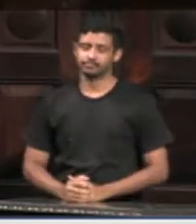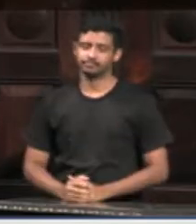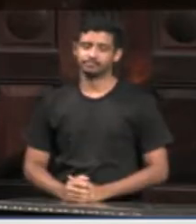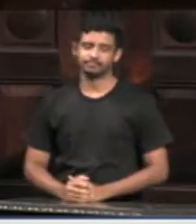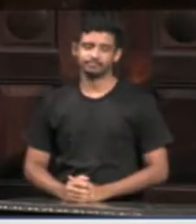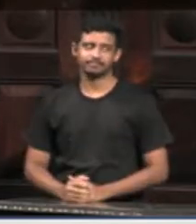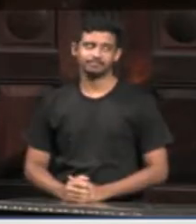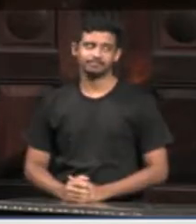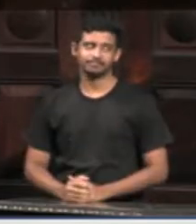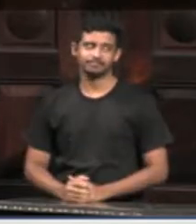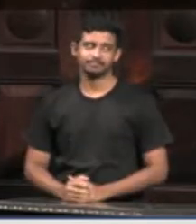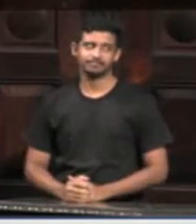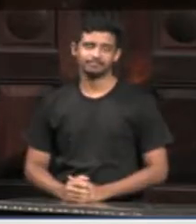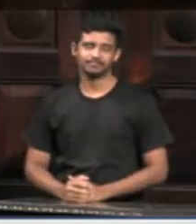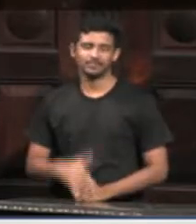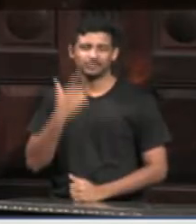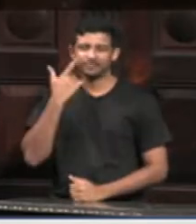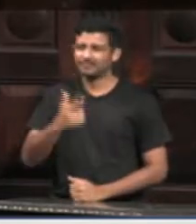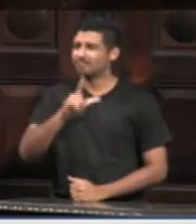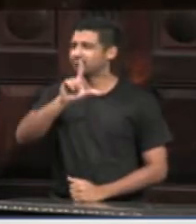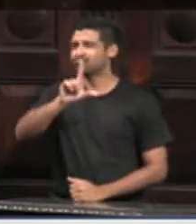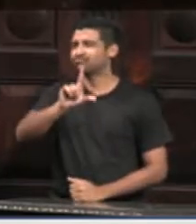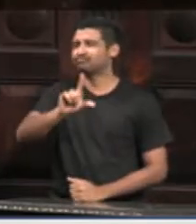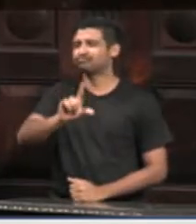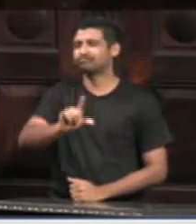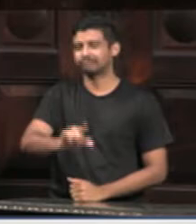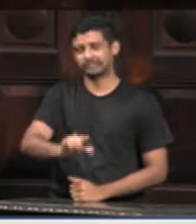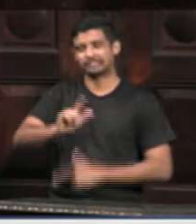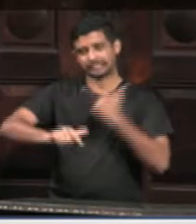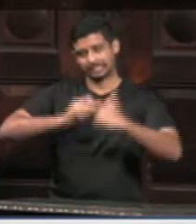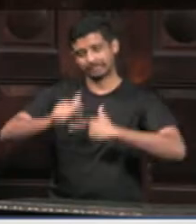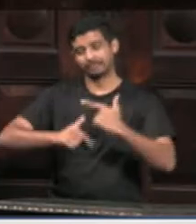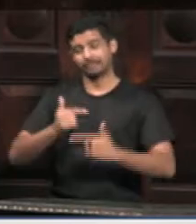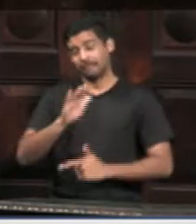de forma muito reduzida, mas sobrevive.